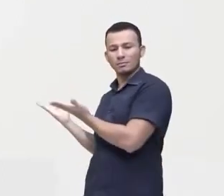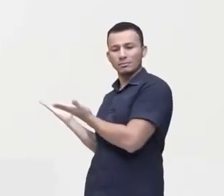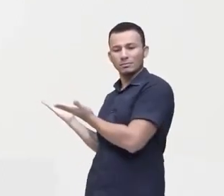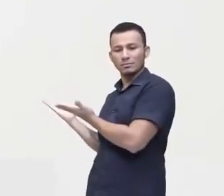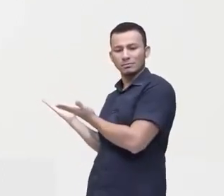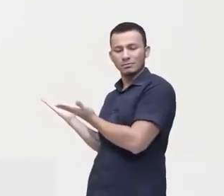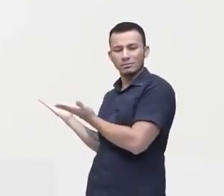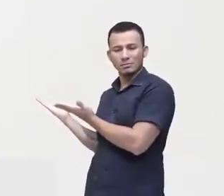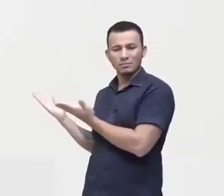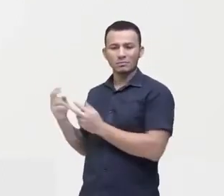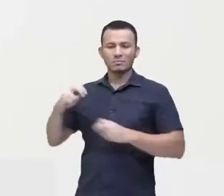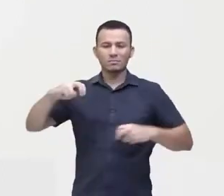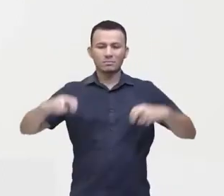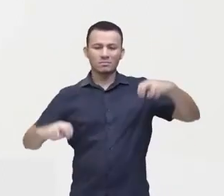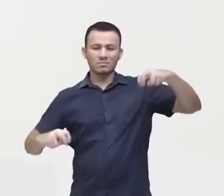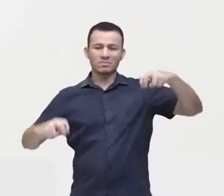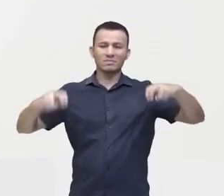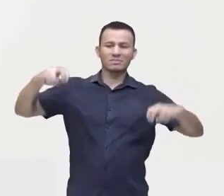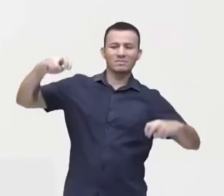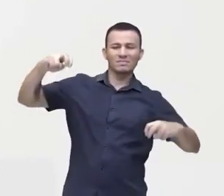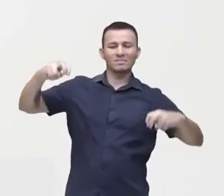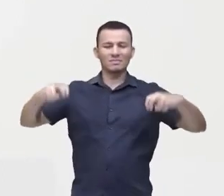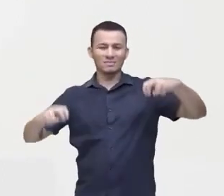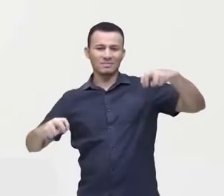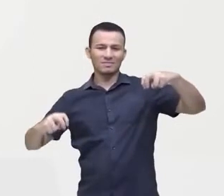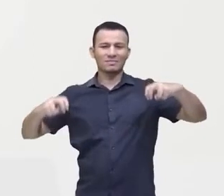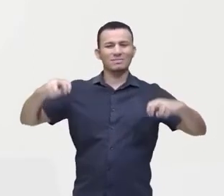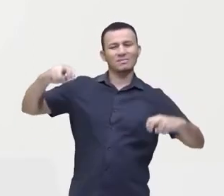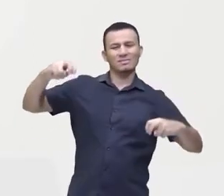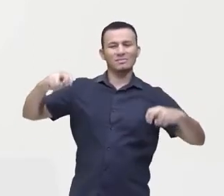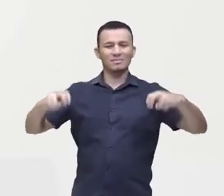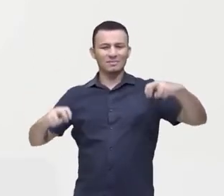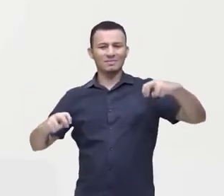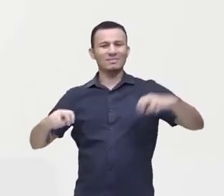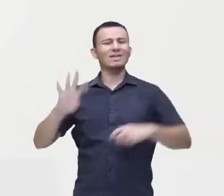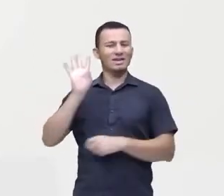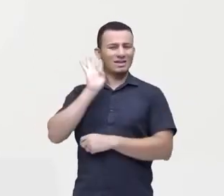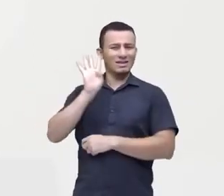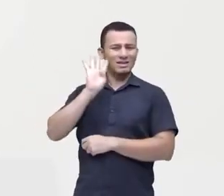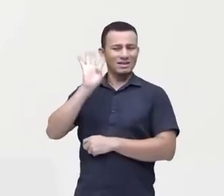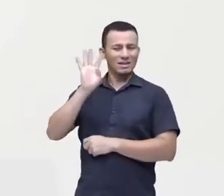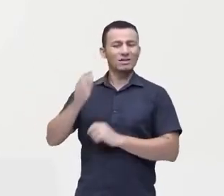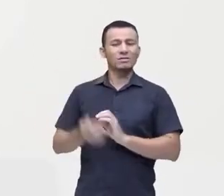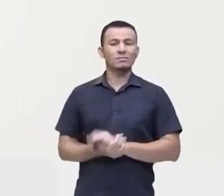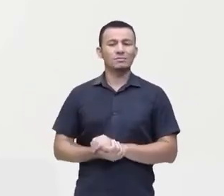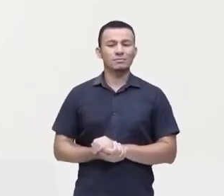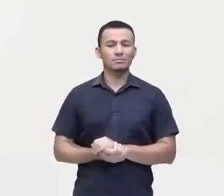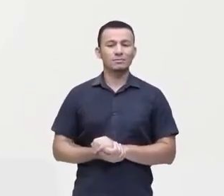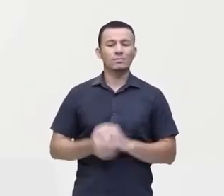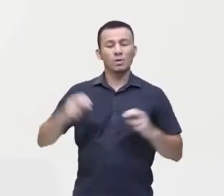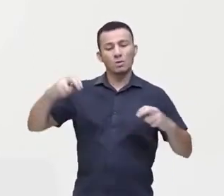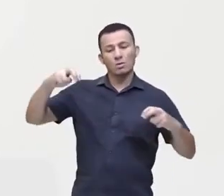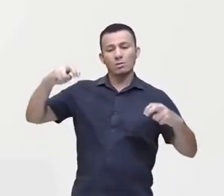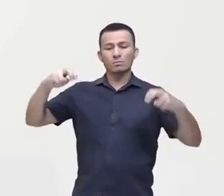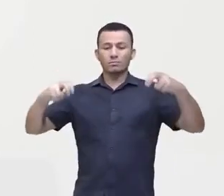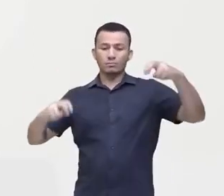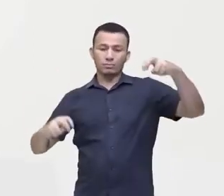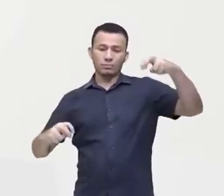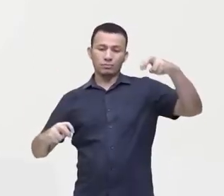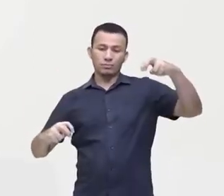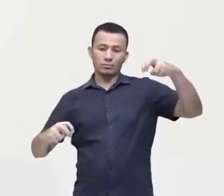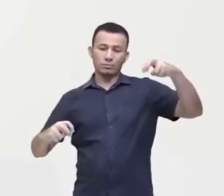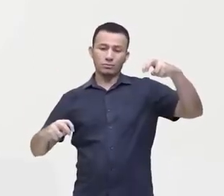de gangorra, né? O coleguinha sobe, o outro desce. Quando o coleguinha está embaixo, o outro